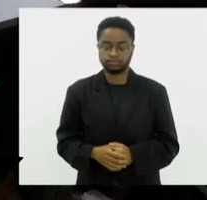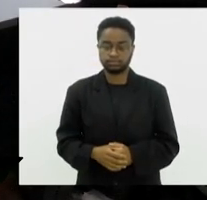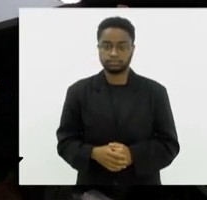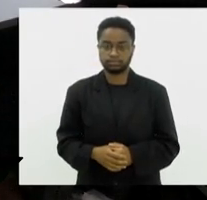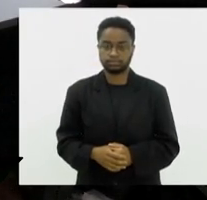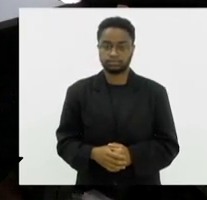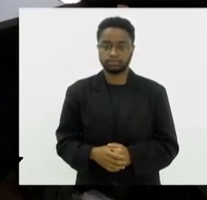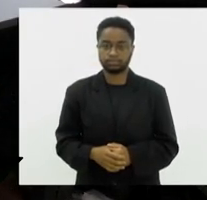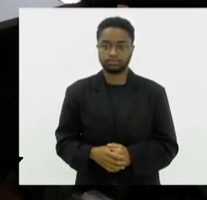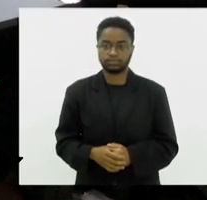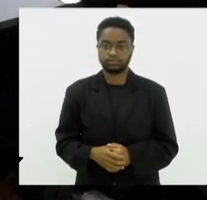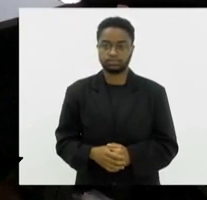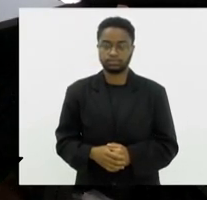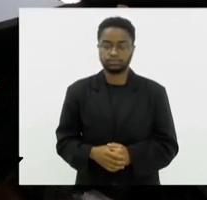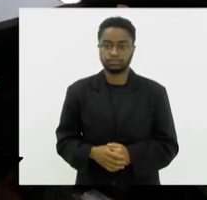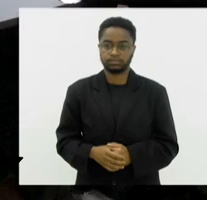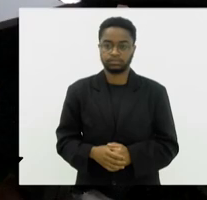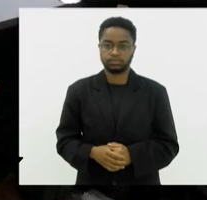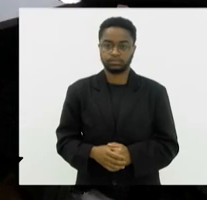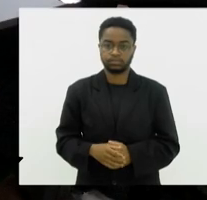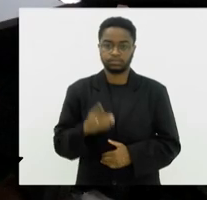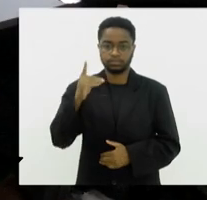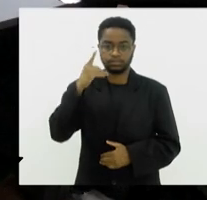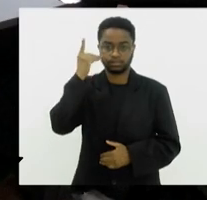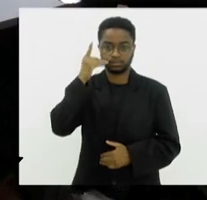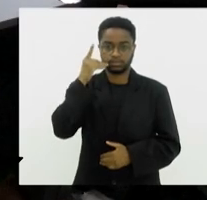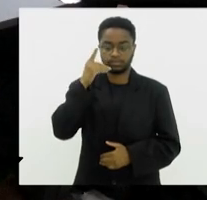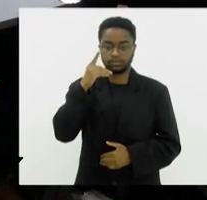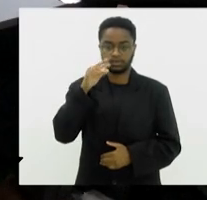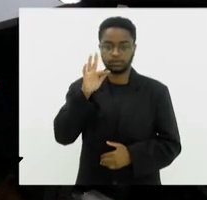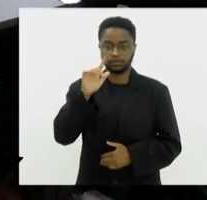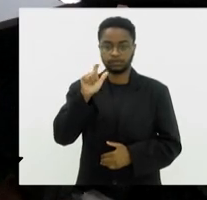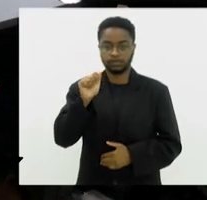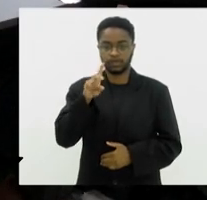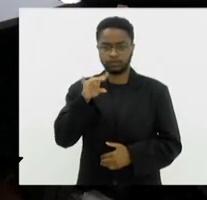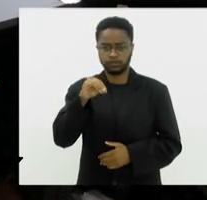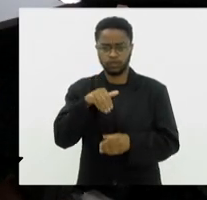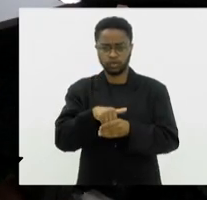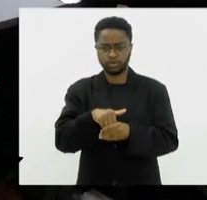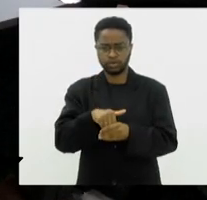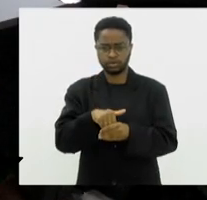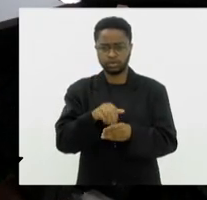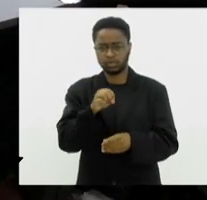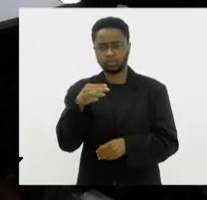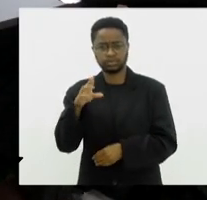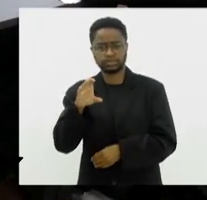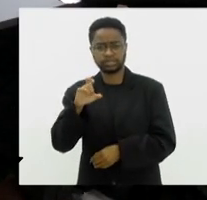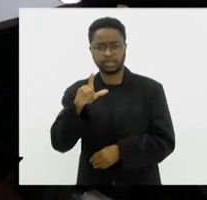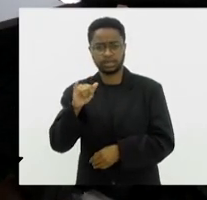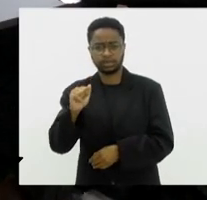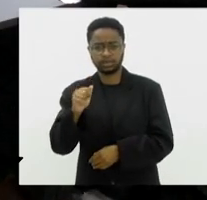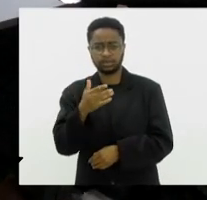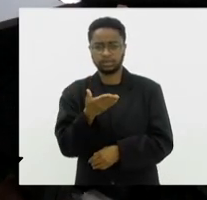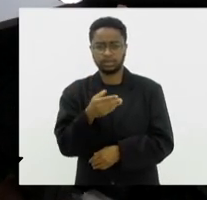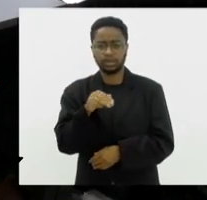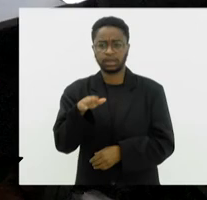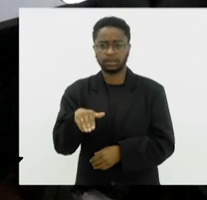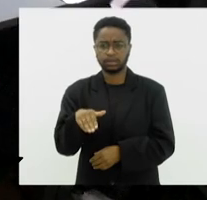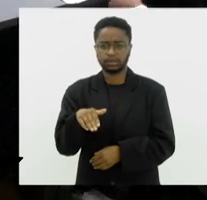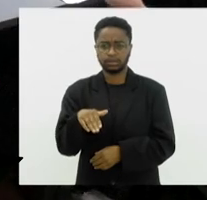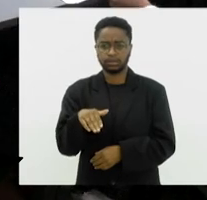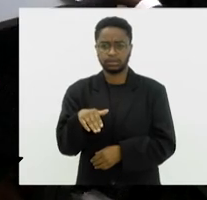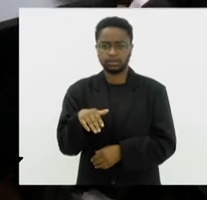3-3. Como vota... O deputado Serafino vota. Deputado Serafino ou deputado Célia? Sou eu. Sou